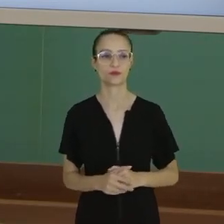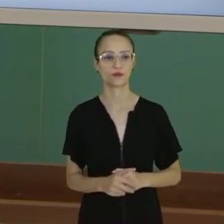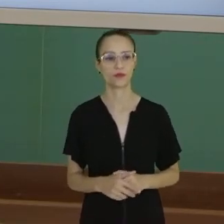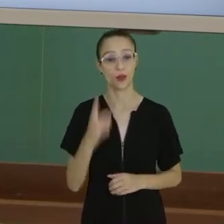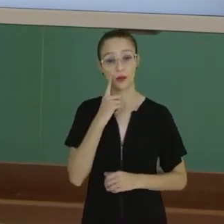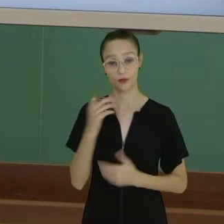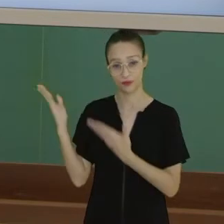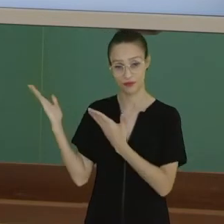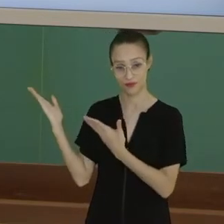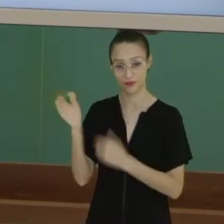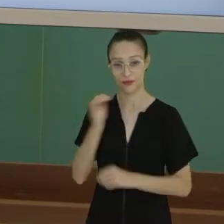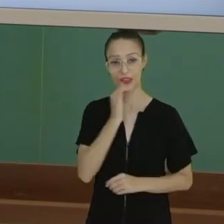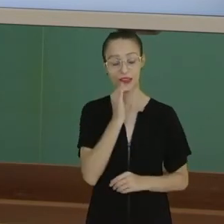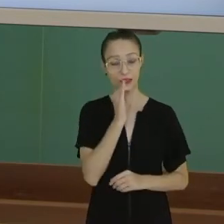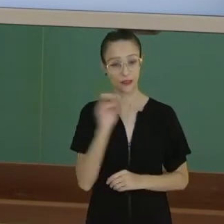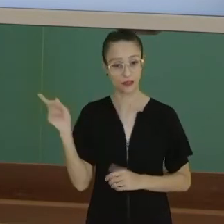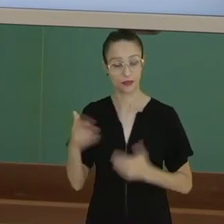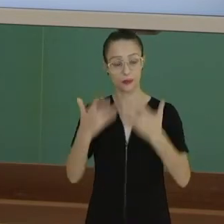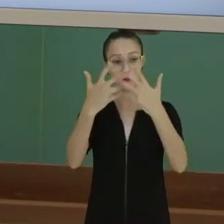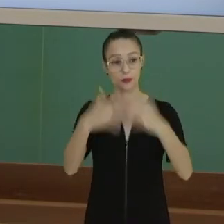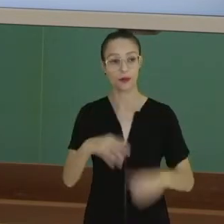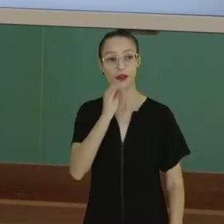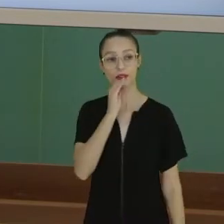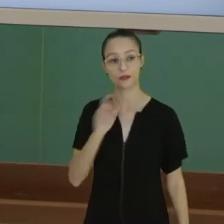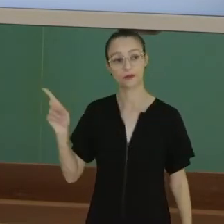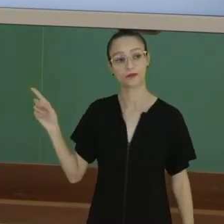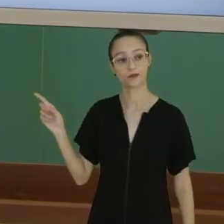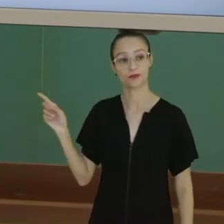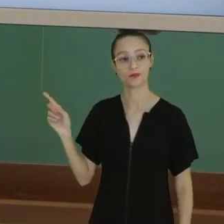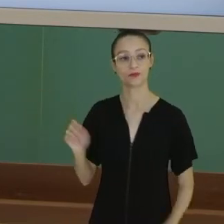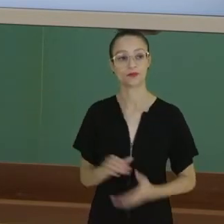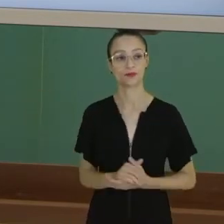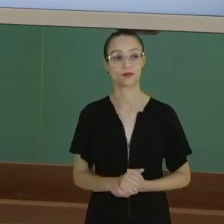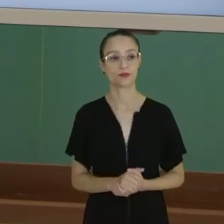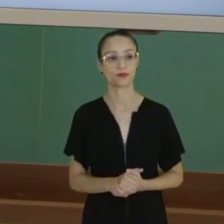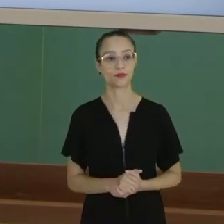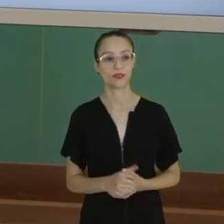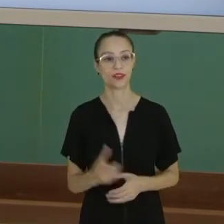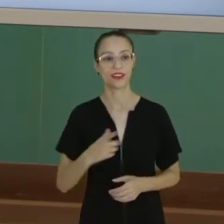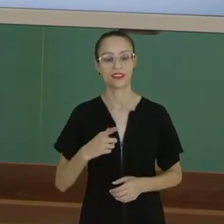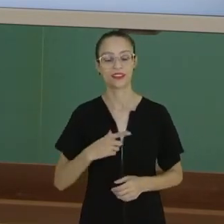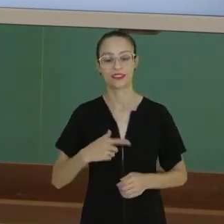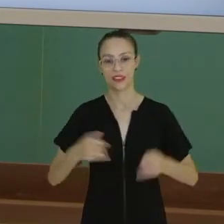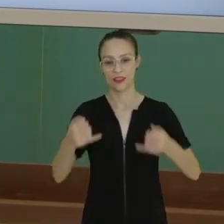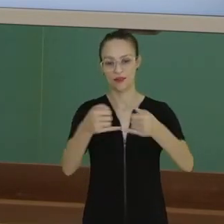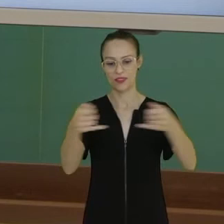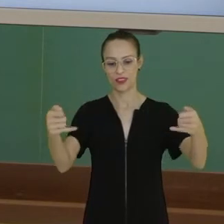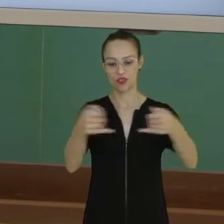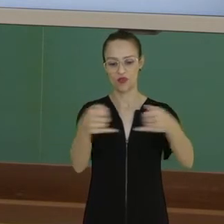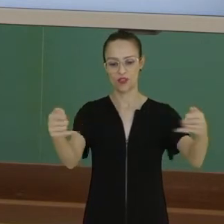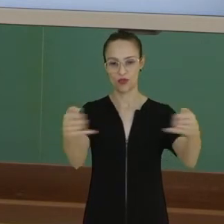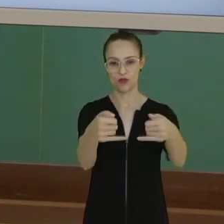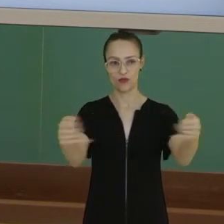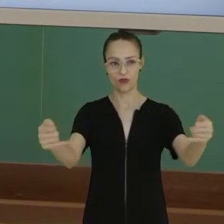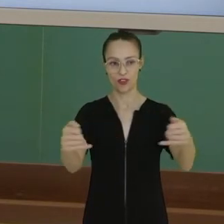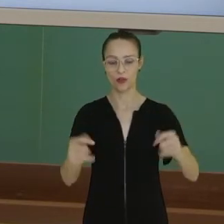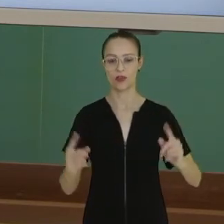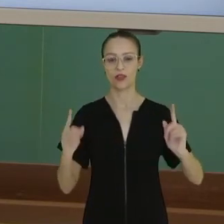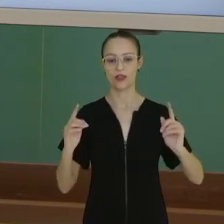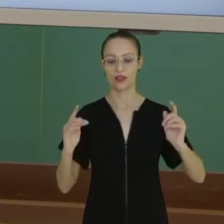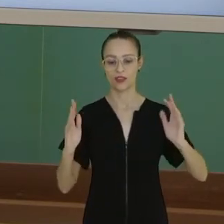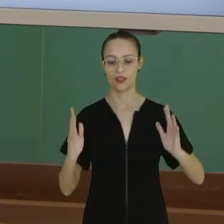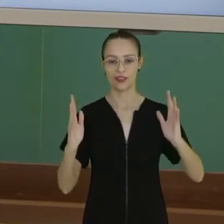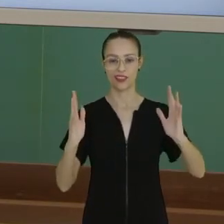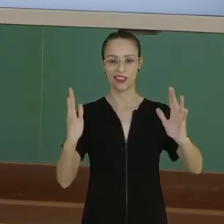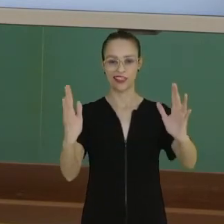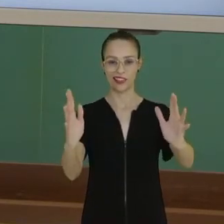Olha só, o exemplo da máquina aqui de desenhar, né? Então, os fios, né, as pessoas são colocados cada um num ponto e